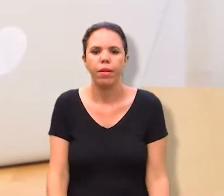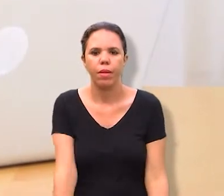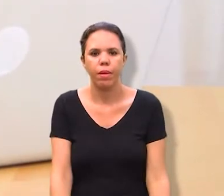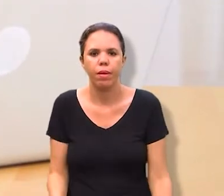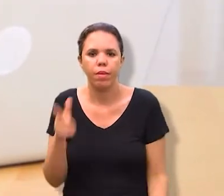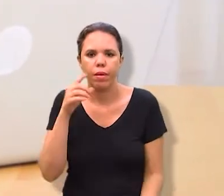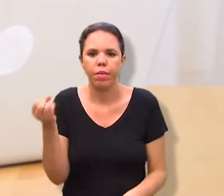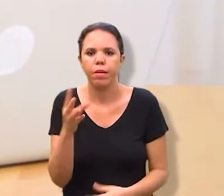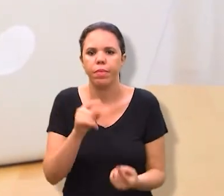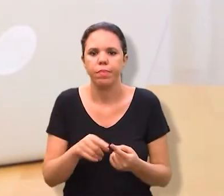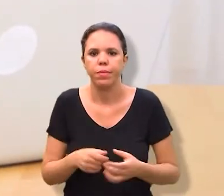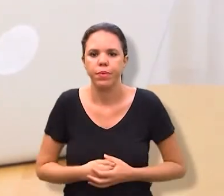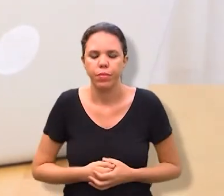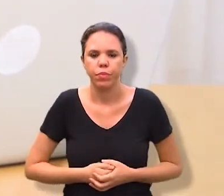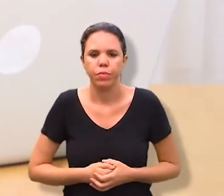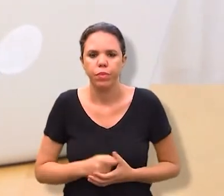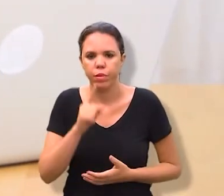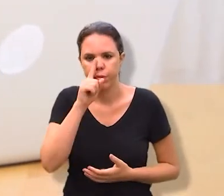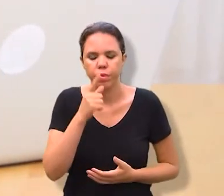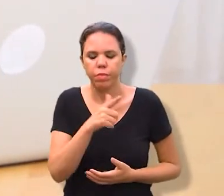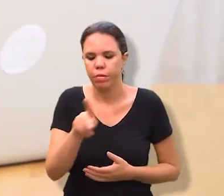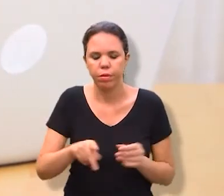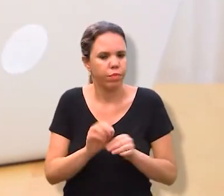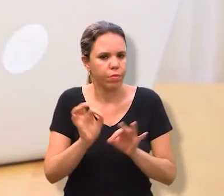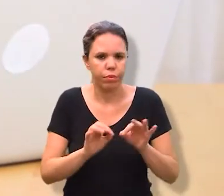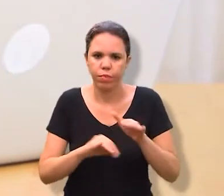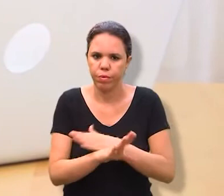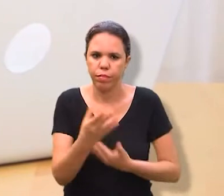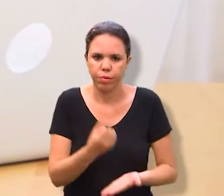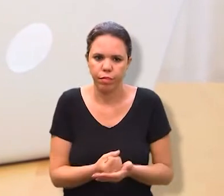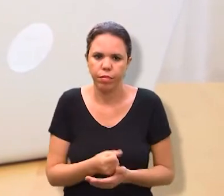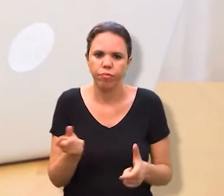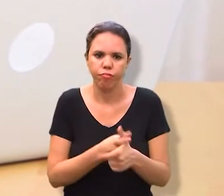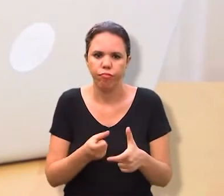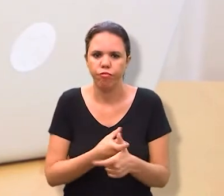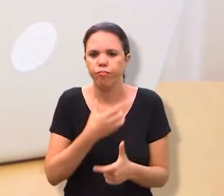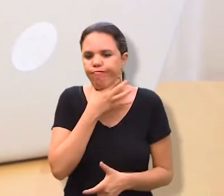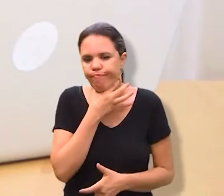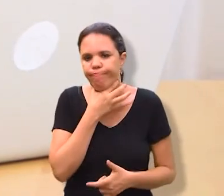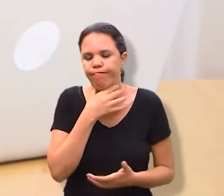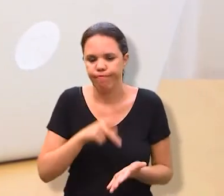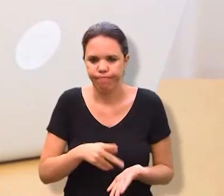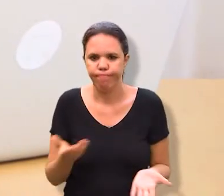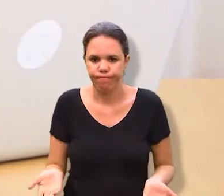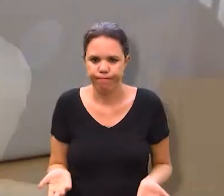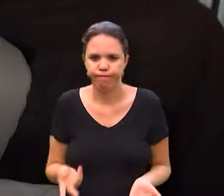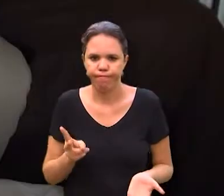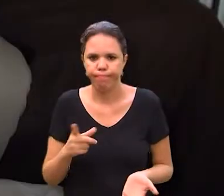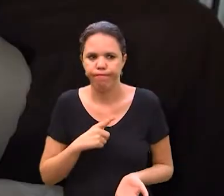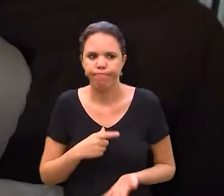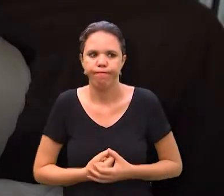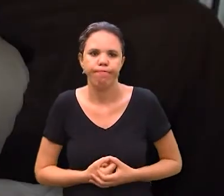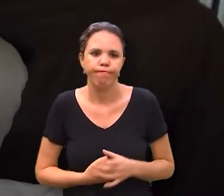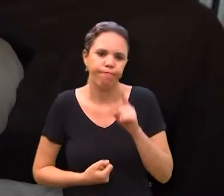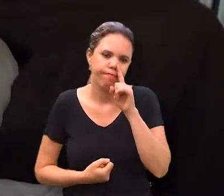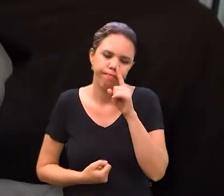para alcançar novos objetivos. O risco de quem não faz planejamento é se endividar? Exatamente. Aí sempre